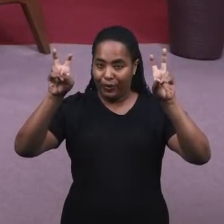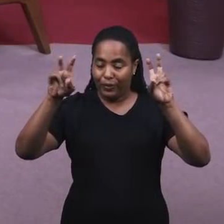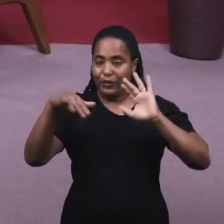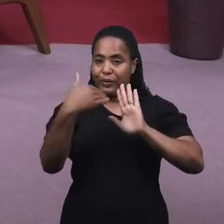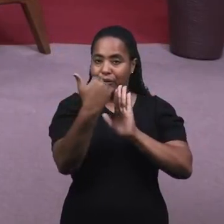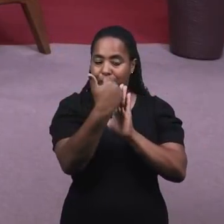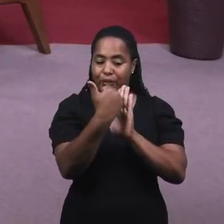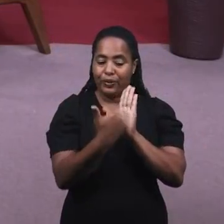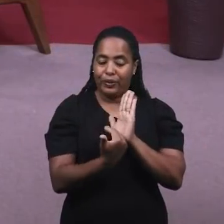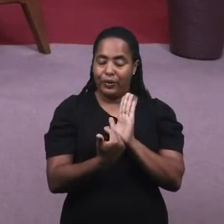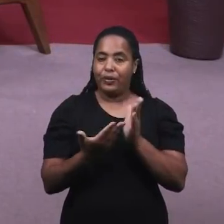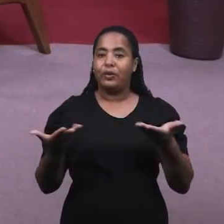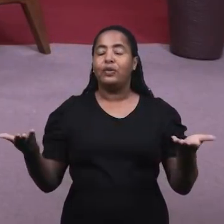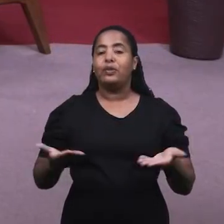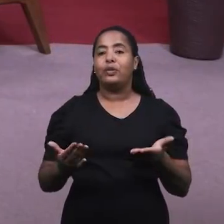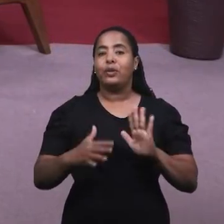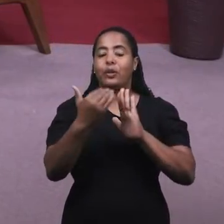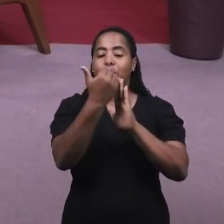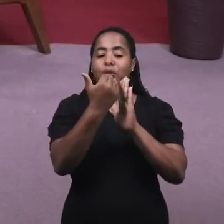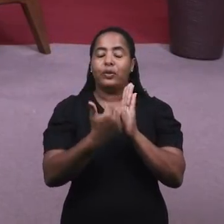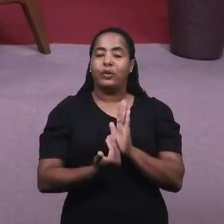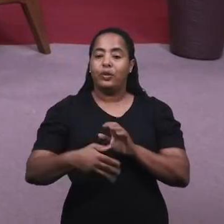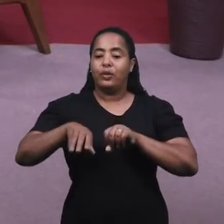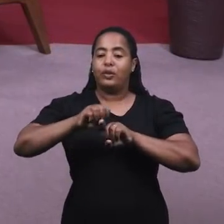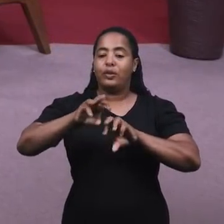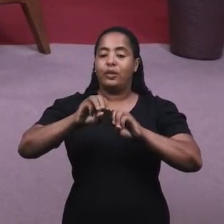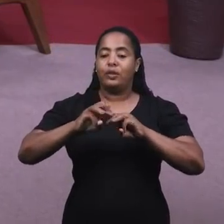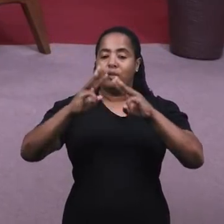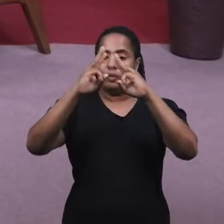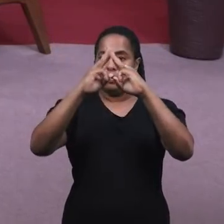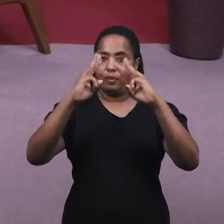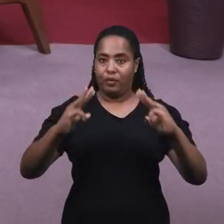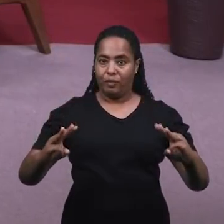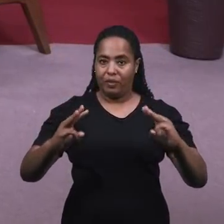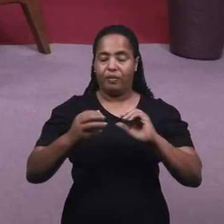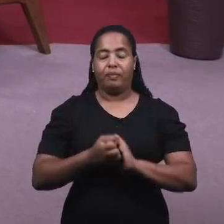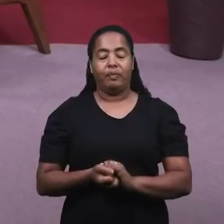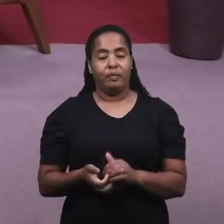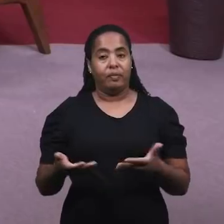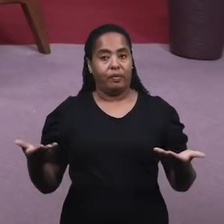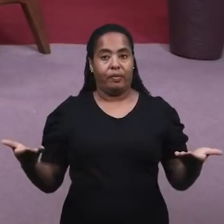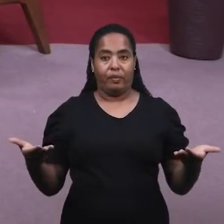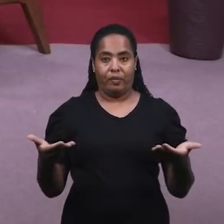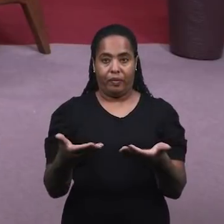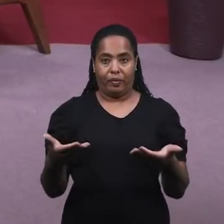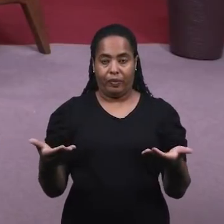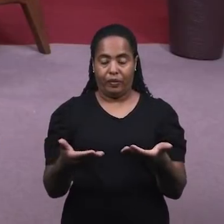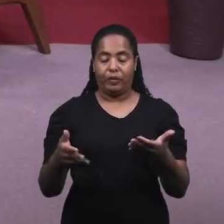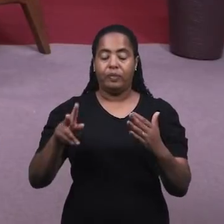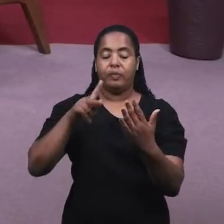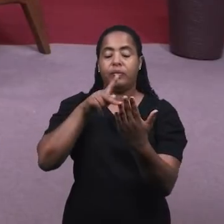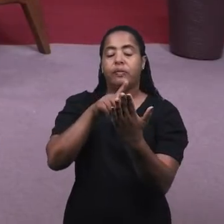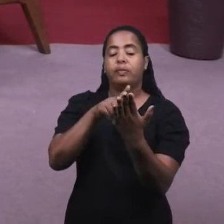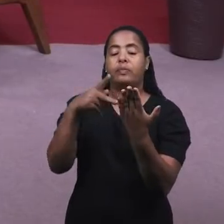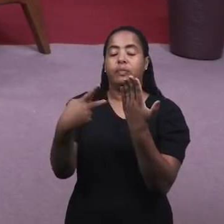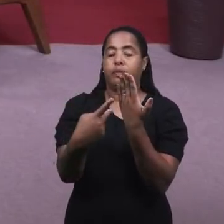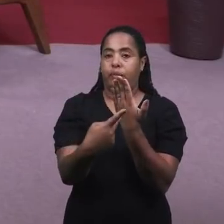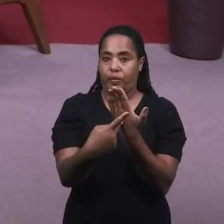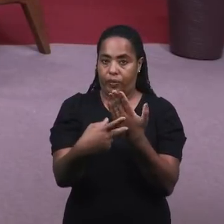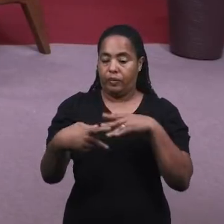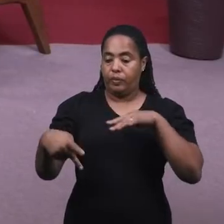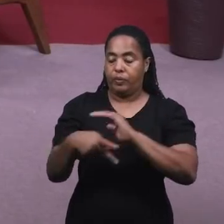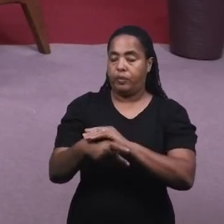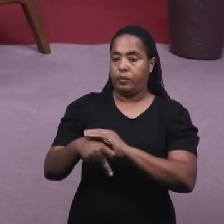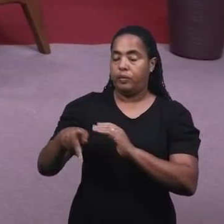desta edição do quadro Lições do Manaim. E a gente vai trabalhar agora naquela parábola que o próprio Senhor Jesus